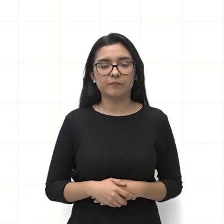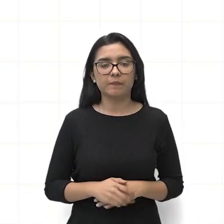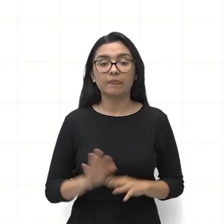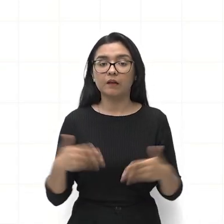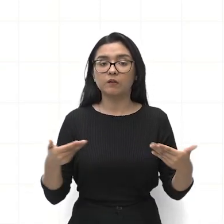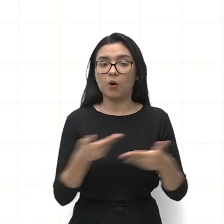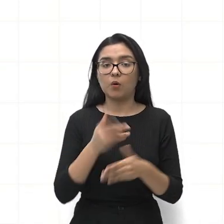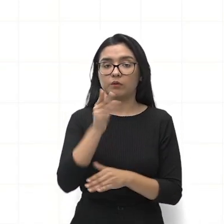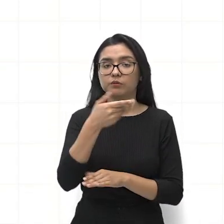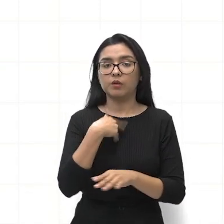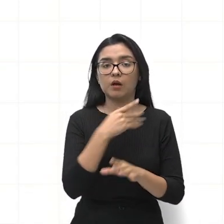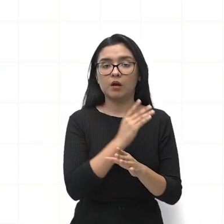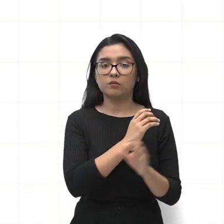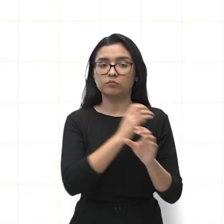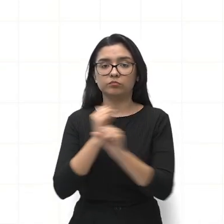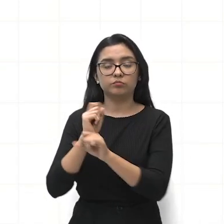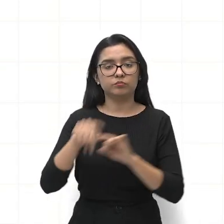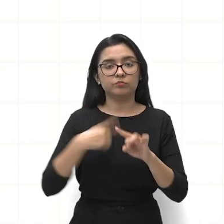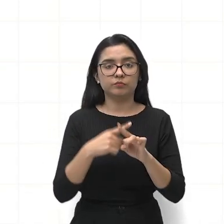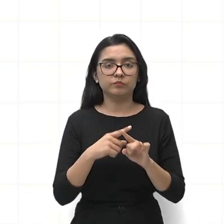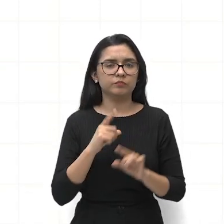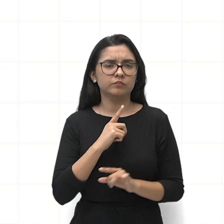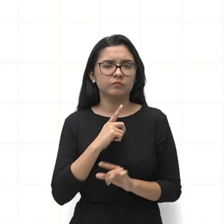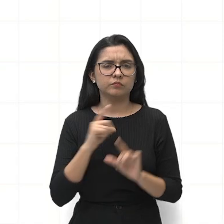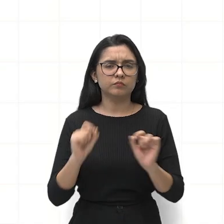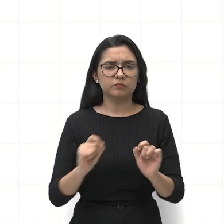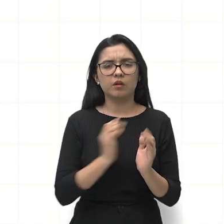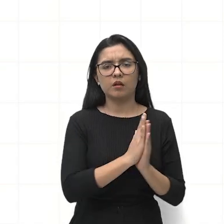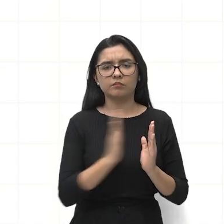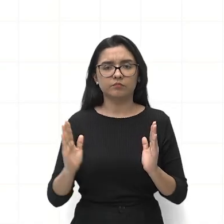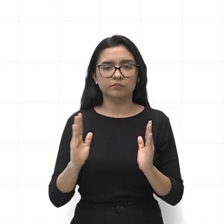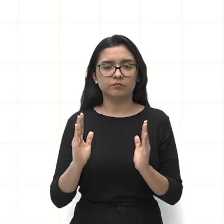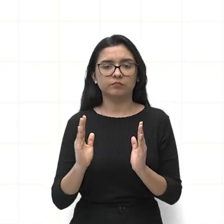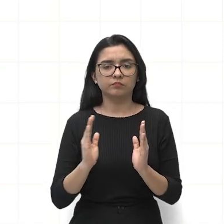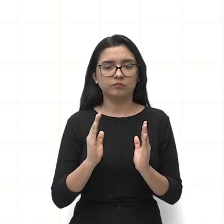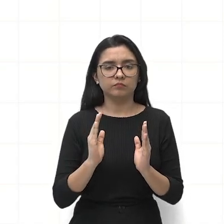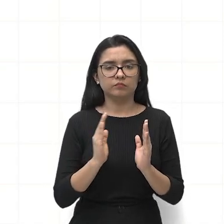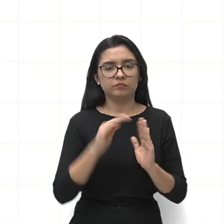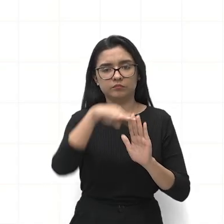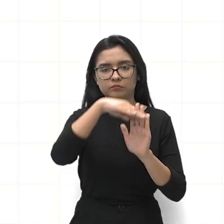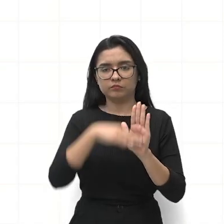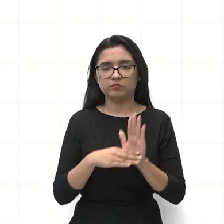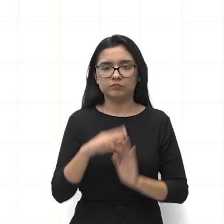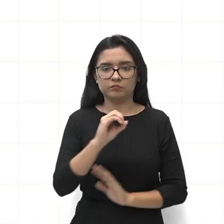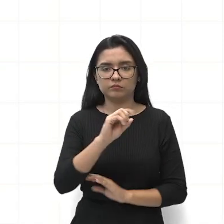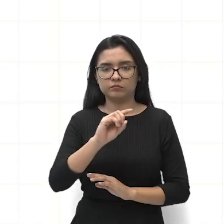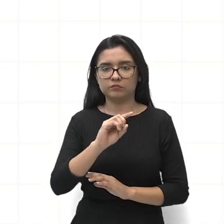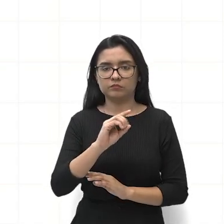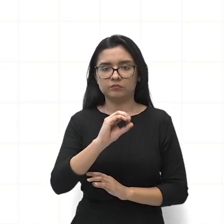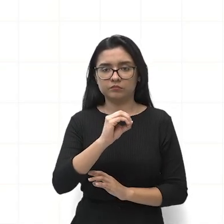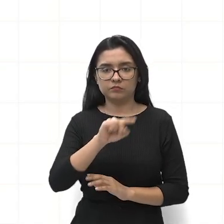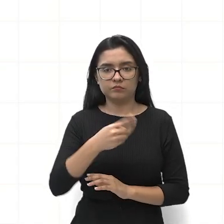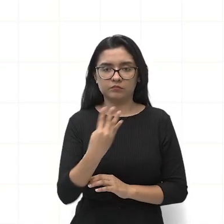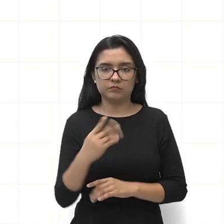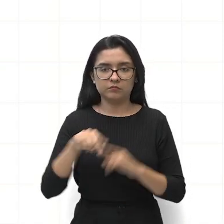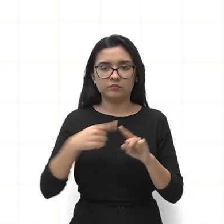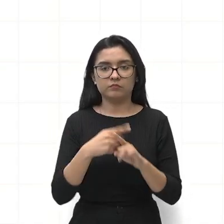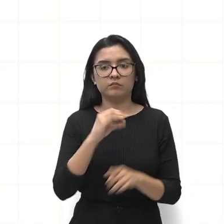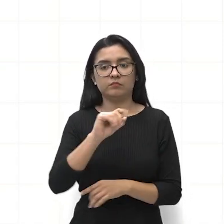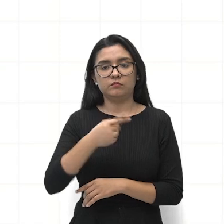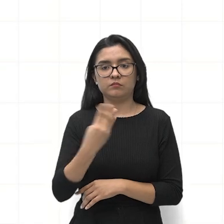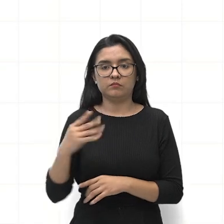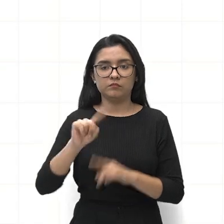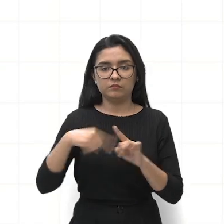Estou multiplicando, né? Aí a gente pega aqui e faz o passo a passo, né? Multiplica aqui 0,4 vezes 0,4, vai dar